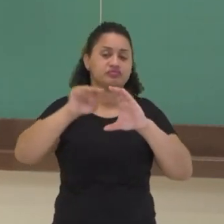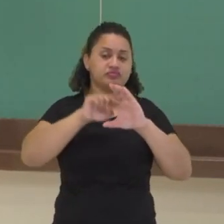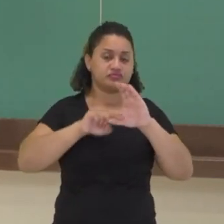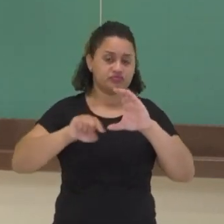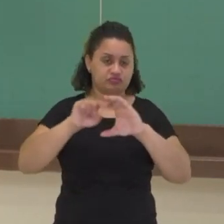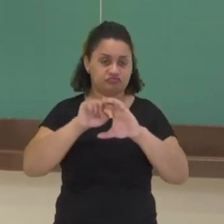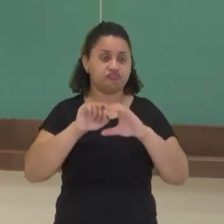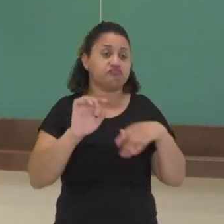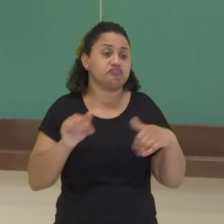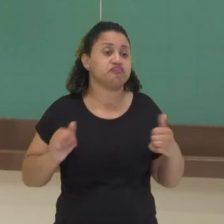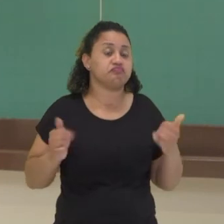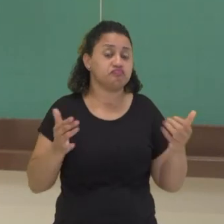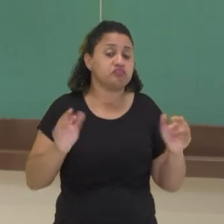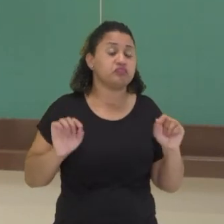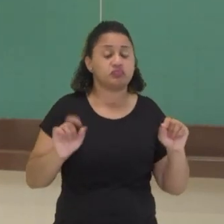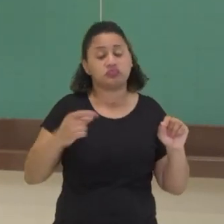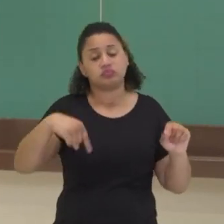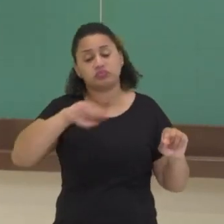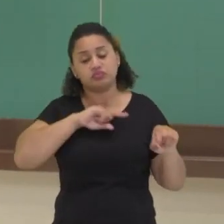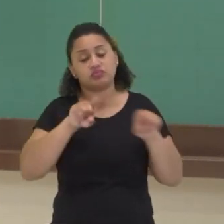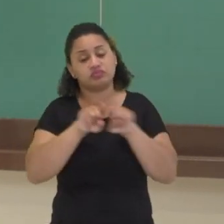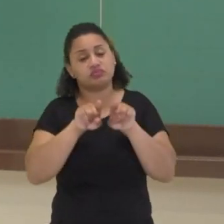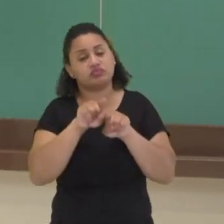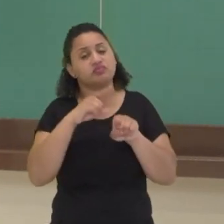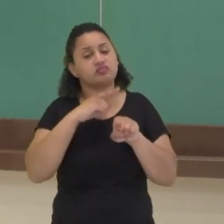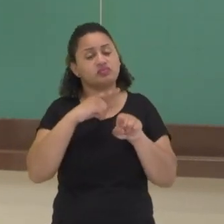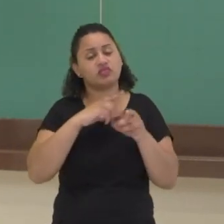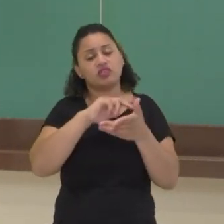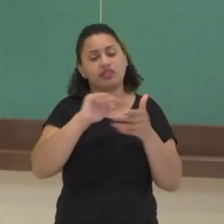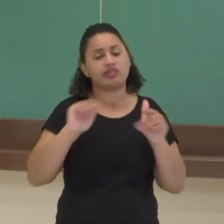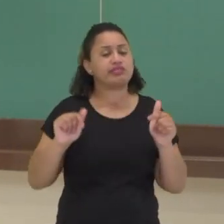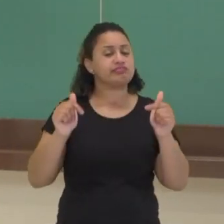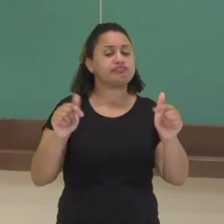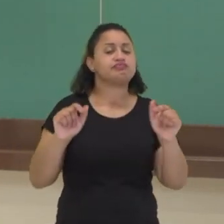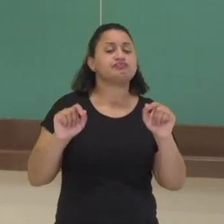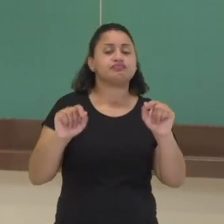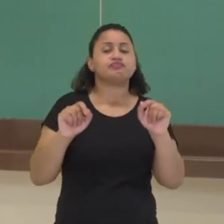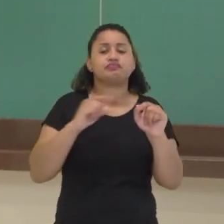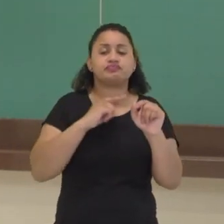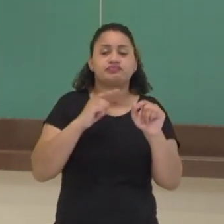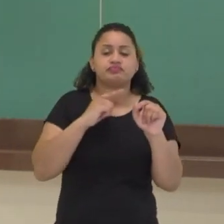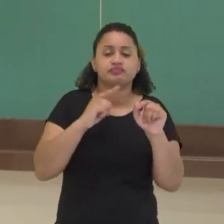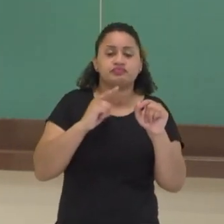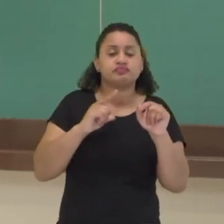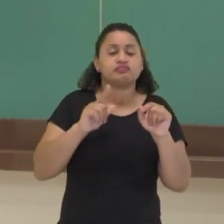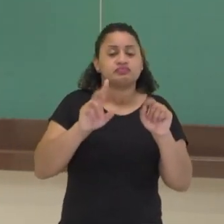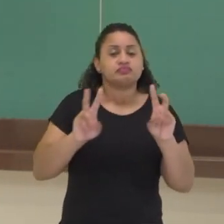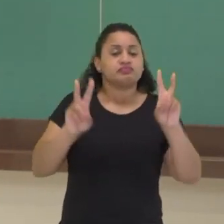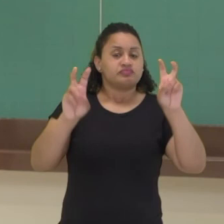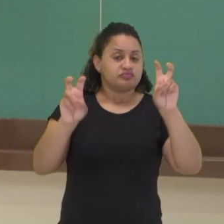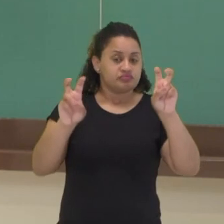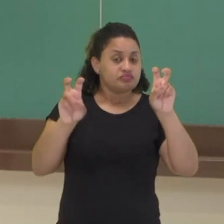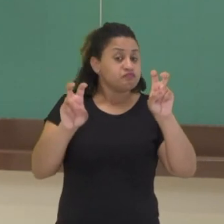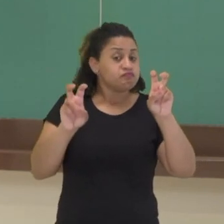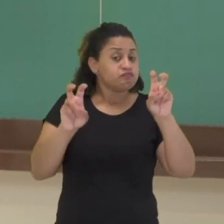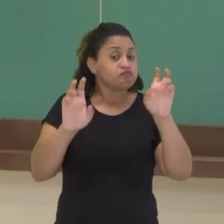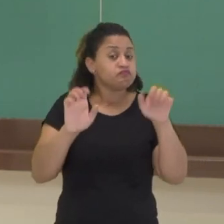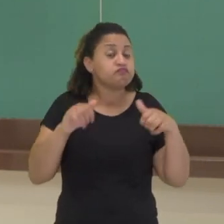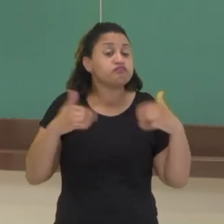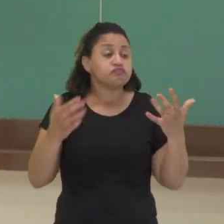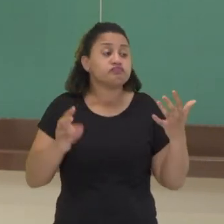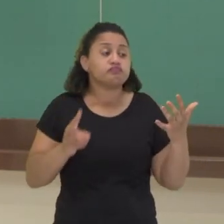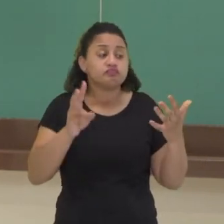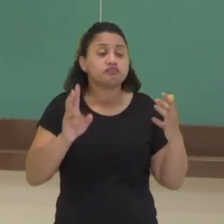circular. Então, e nós temos muitas aplicabilidades aí dentro deste assunto, tá? Então,